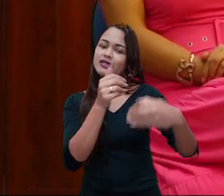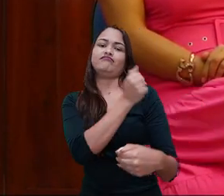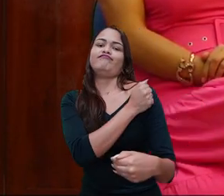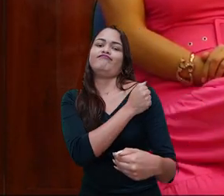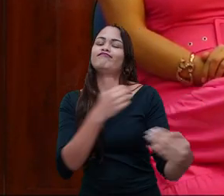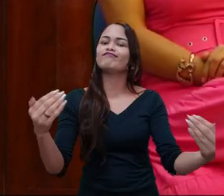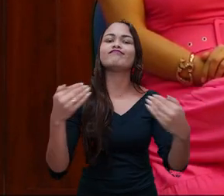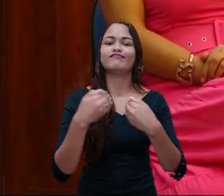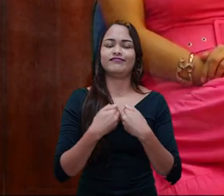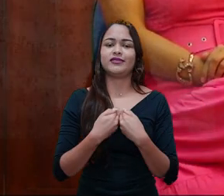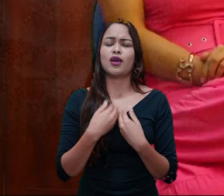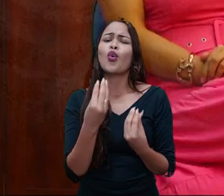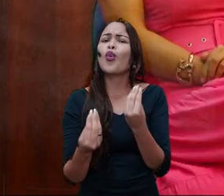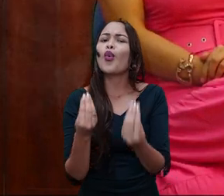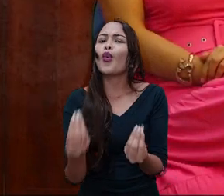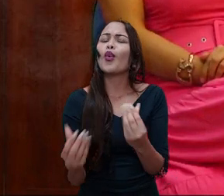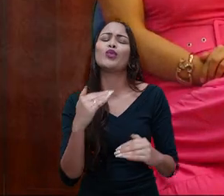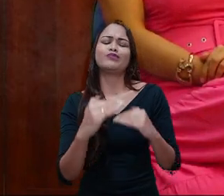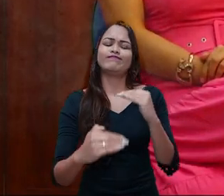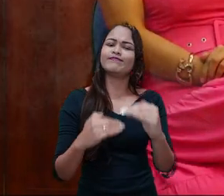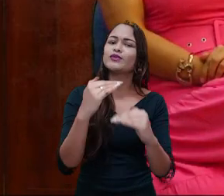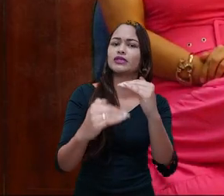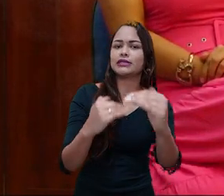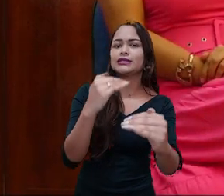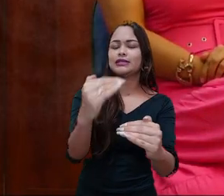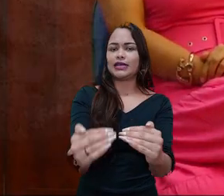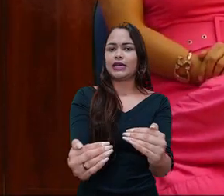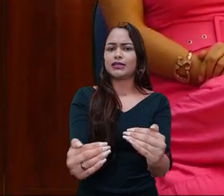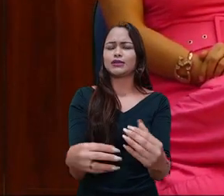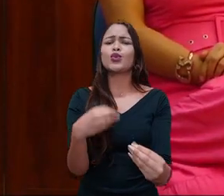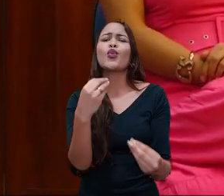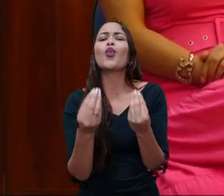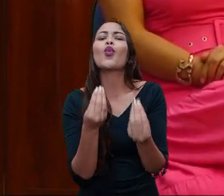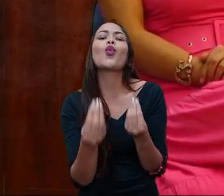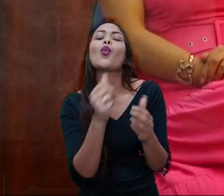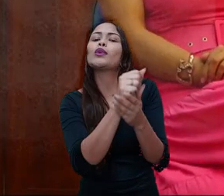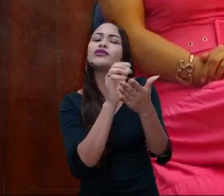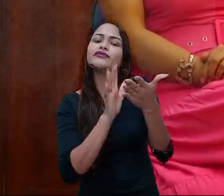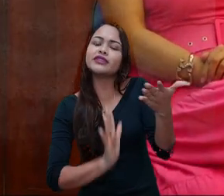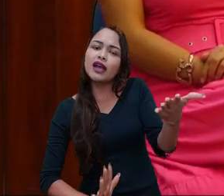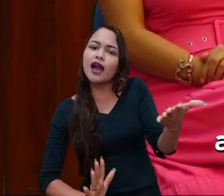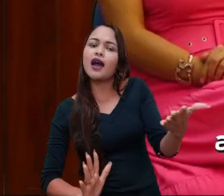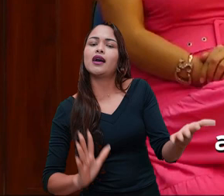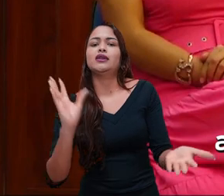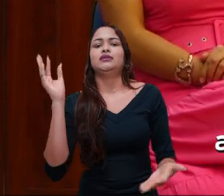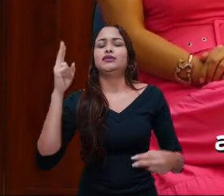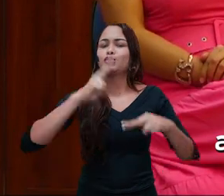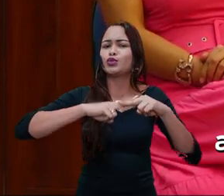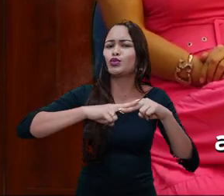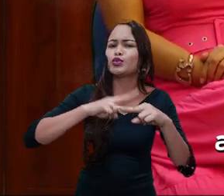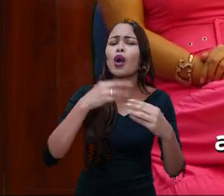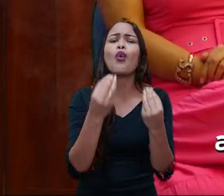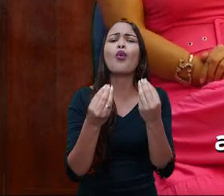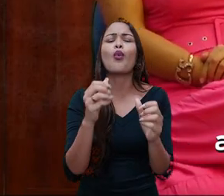autistas. Como é esse processo? Quais são as atividades que você utiliza? Como é esse acompanhamento com